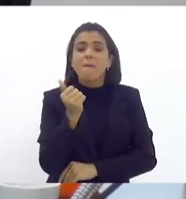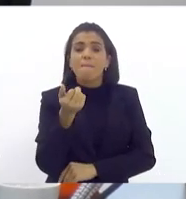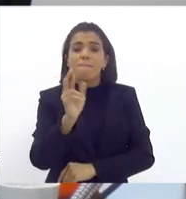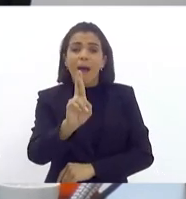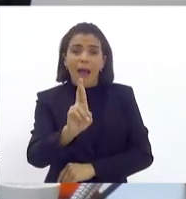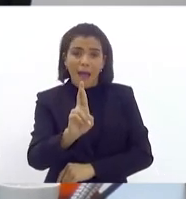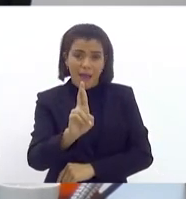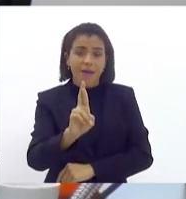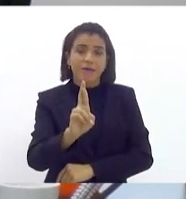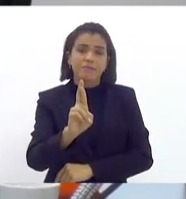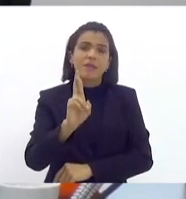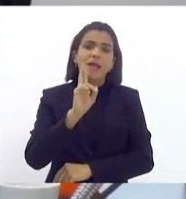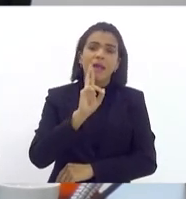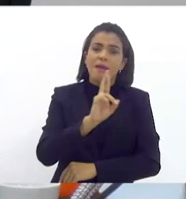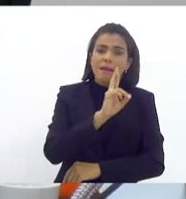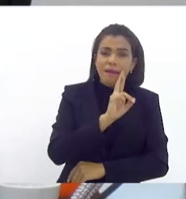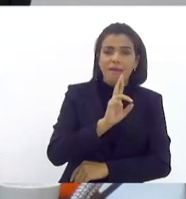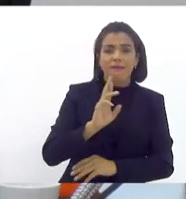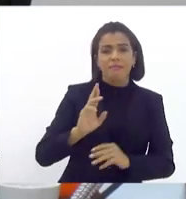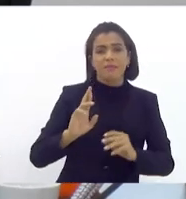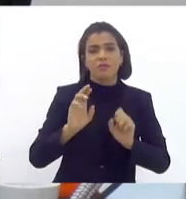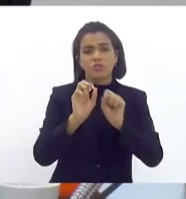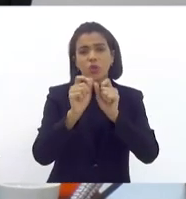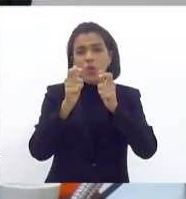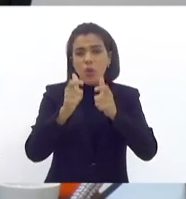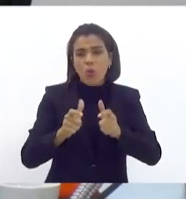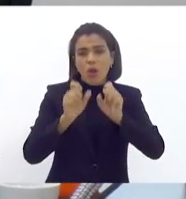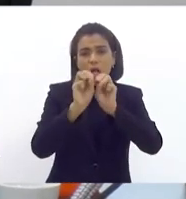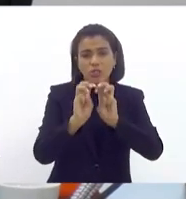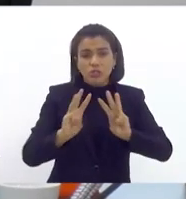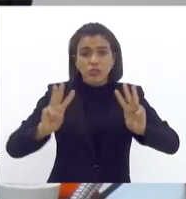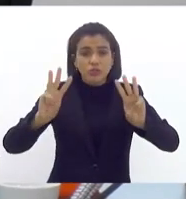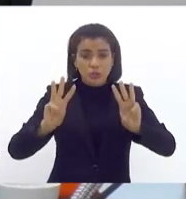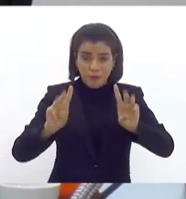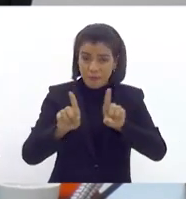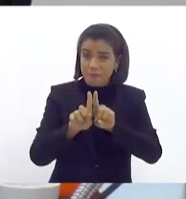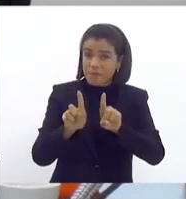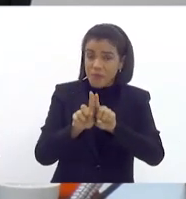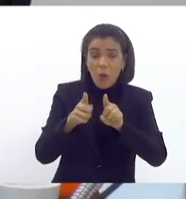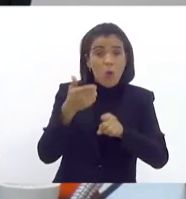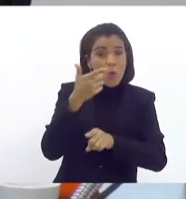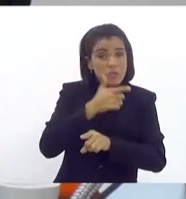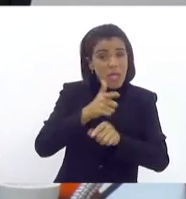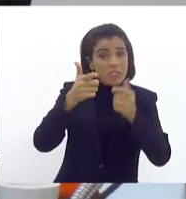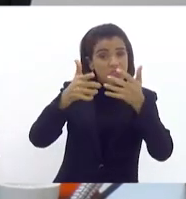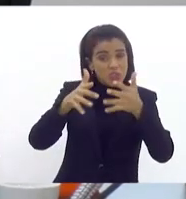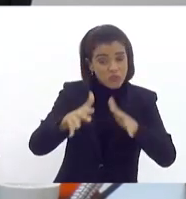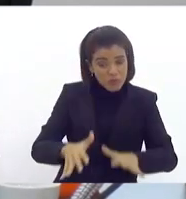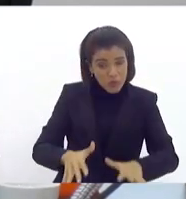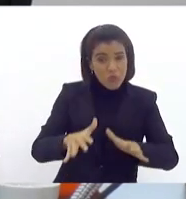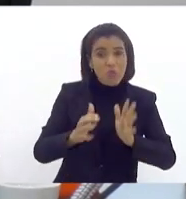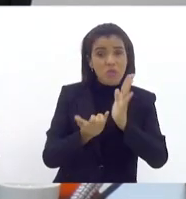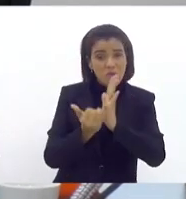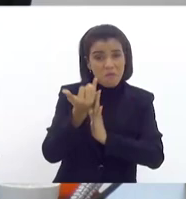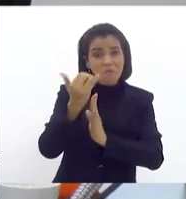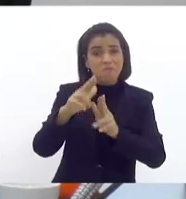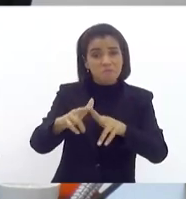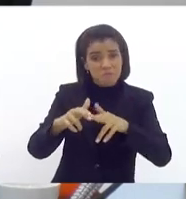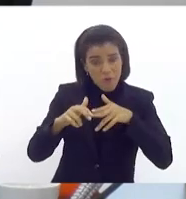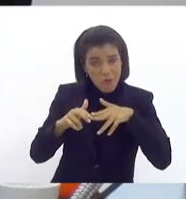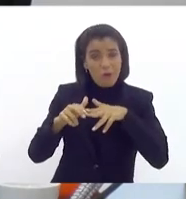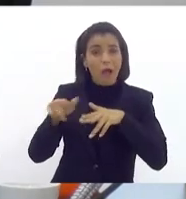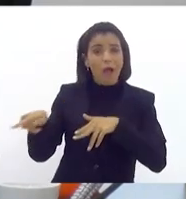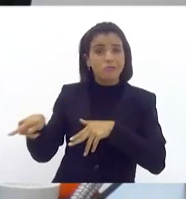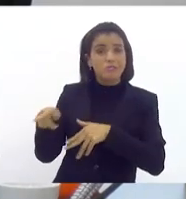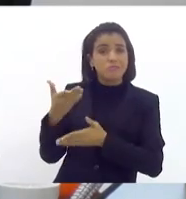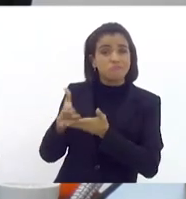lata. Casas de show. Olha. Então, assim, a gente está impondo de uma maneira drástica uma interferência do